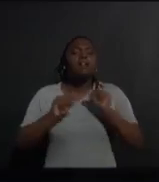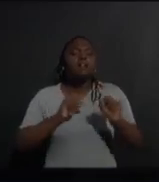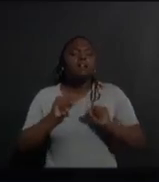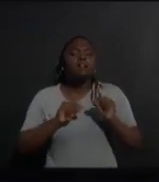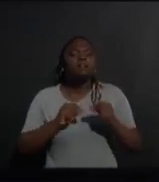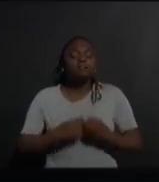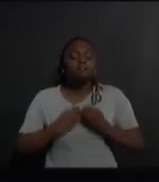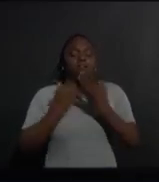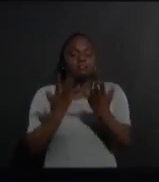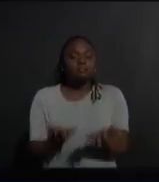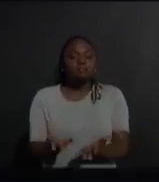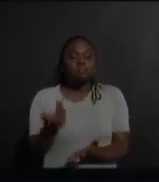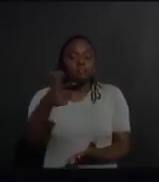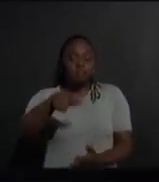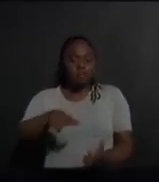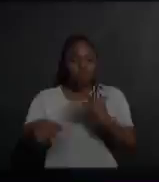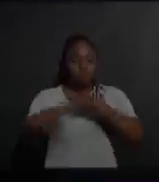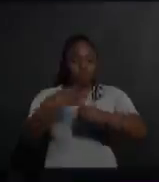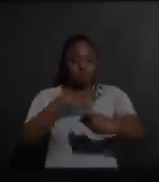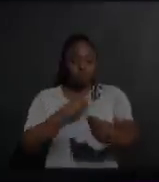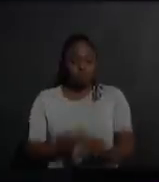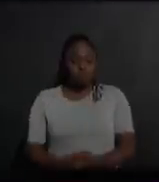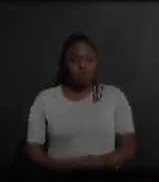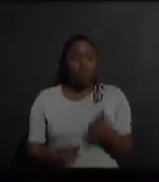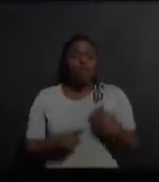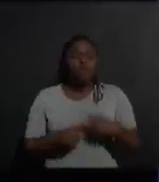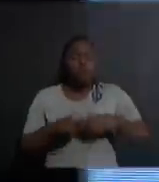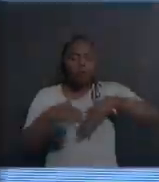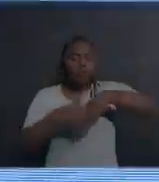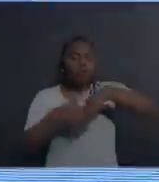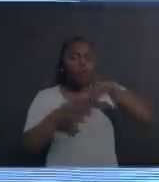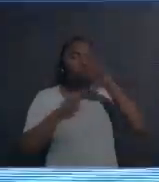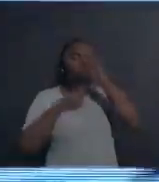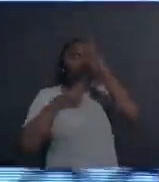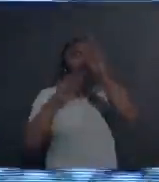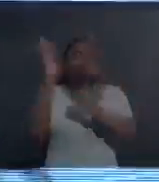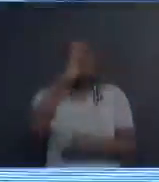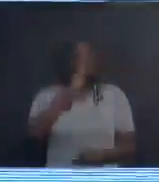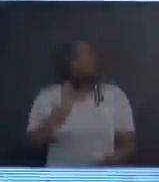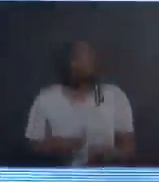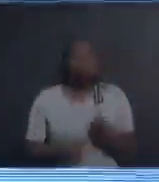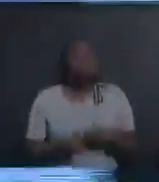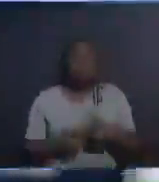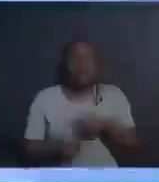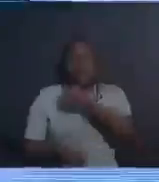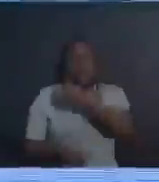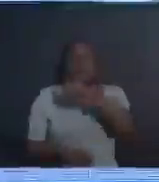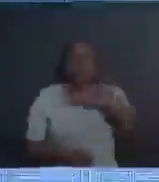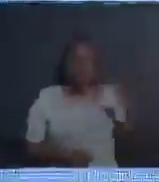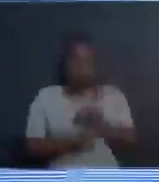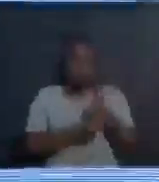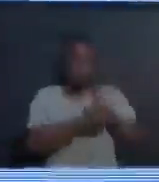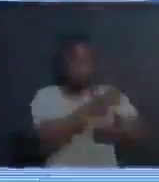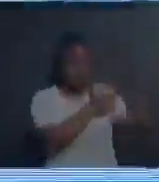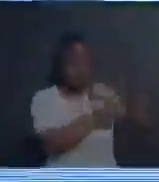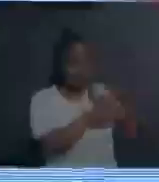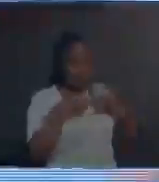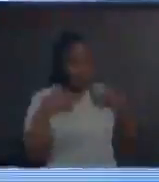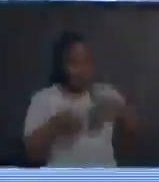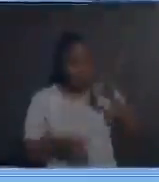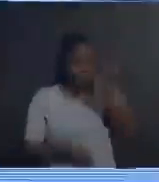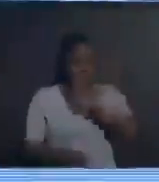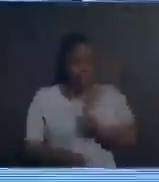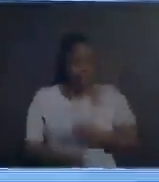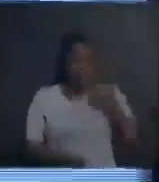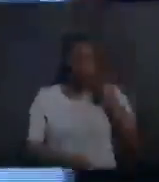para outra? Por que que o futebol é tão forte no Brasil? Porque há mais de 100 anos atrás, quando ele chegou aqui no Brasil, os pais vêm passando para